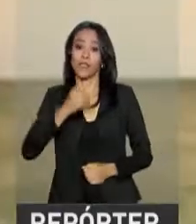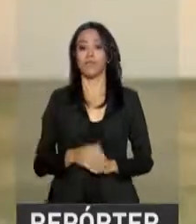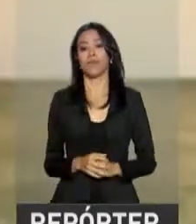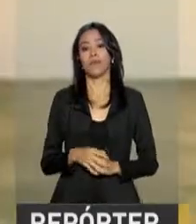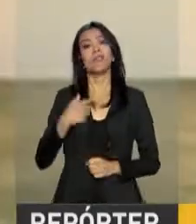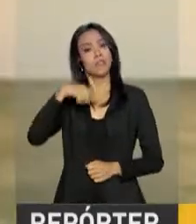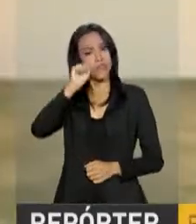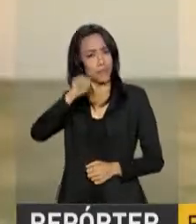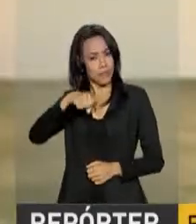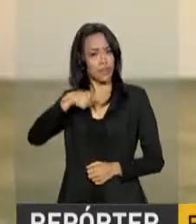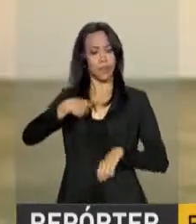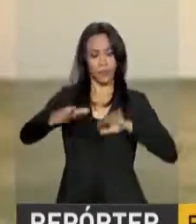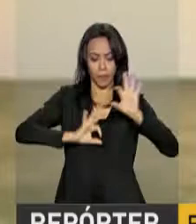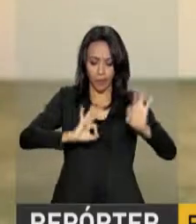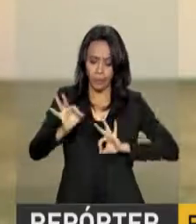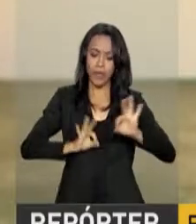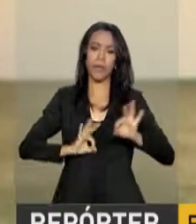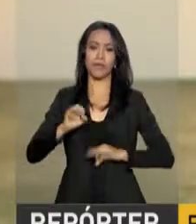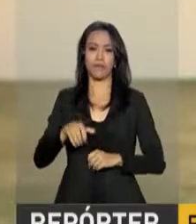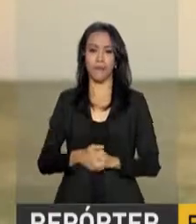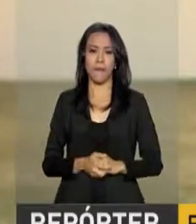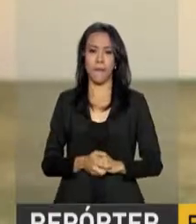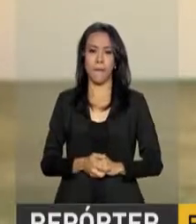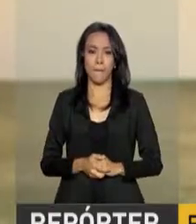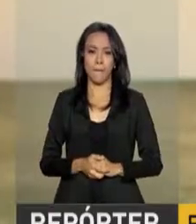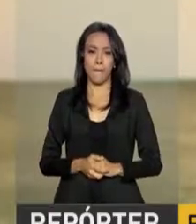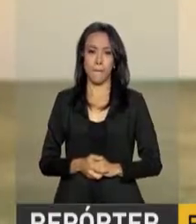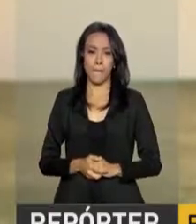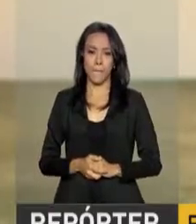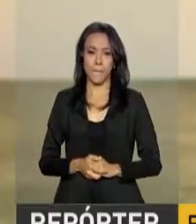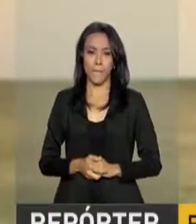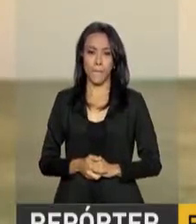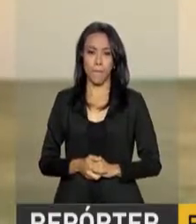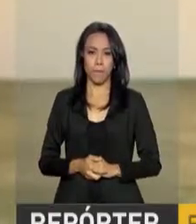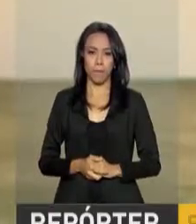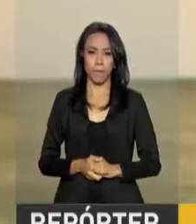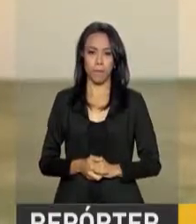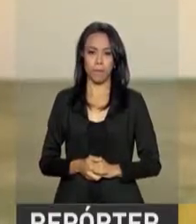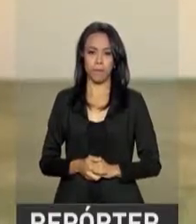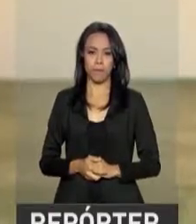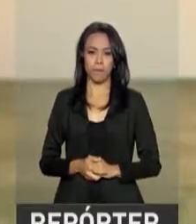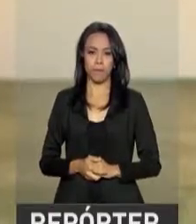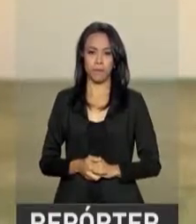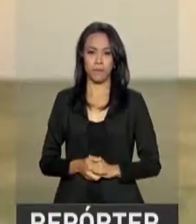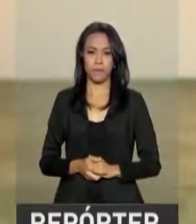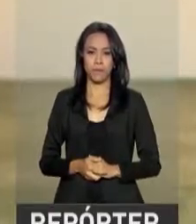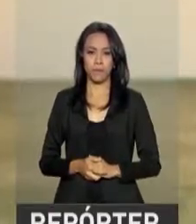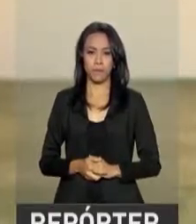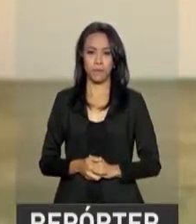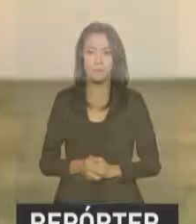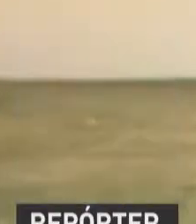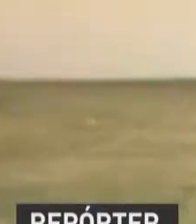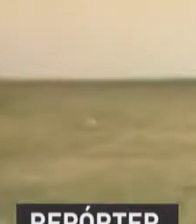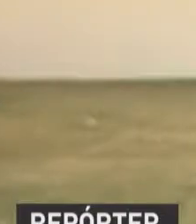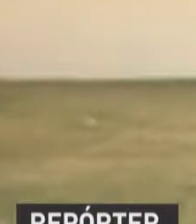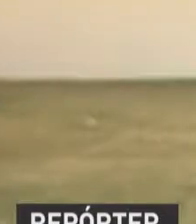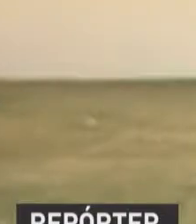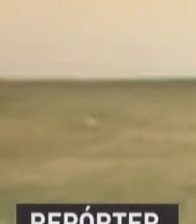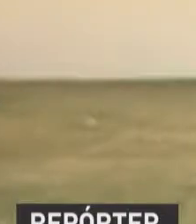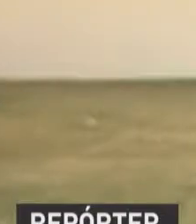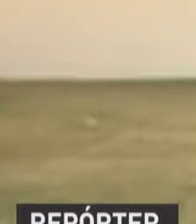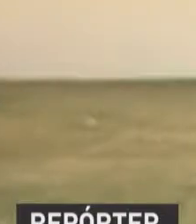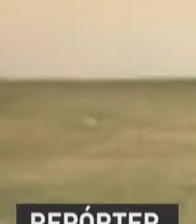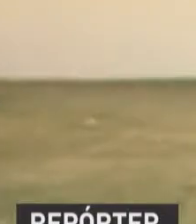eu estou me preparando aqui na escola e ninguém nós estamos sendo muito ajudados principalmente na questão da língua portuguesa como segunda